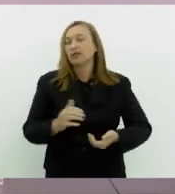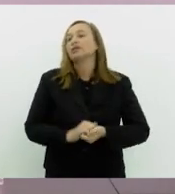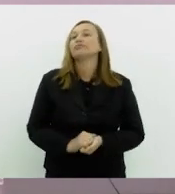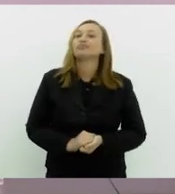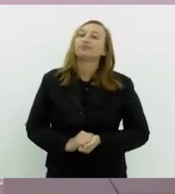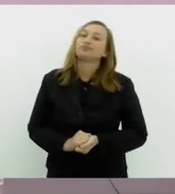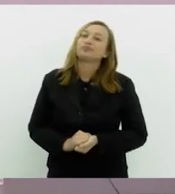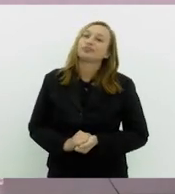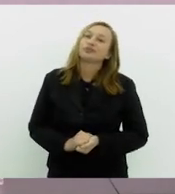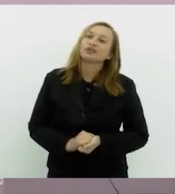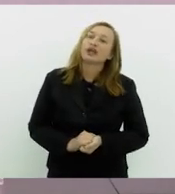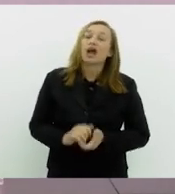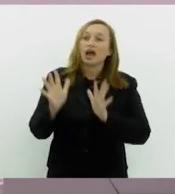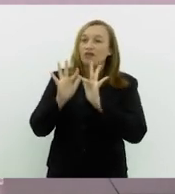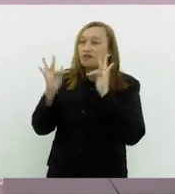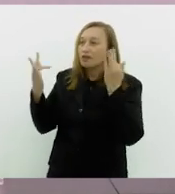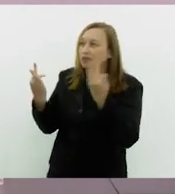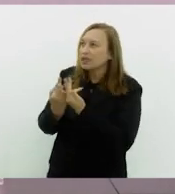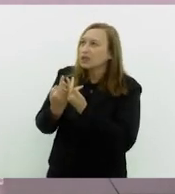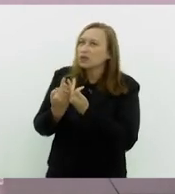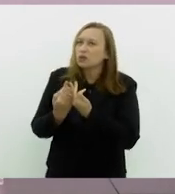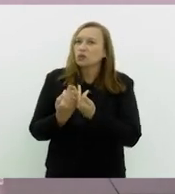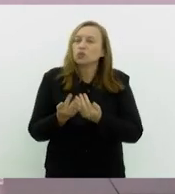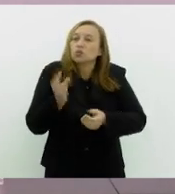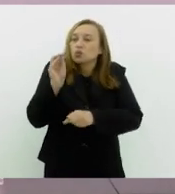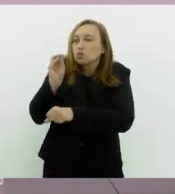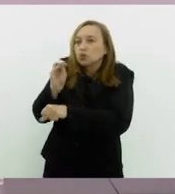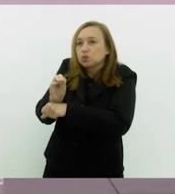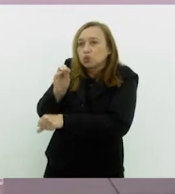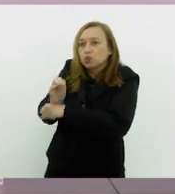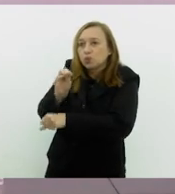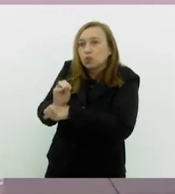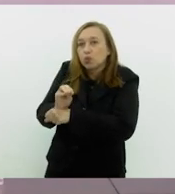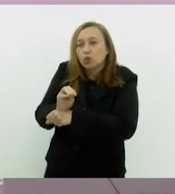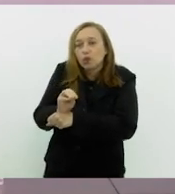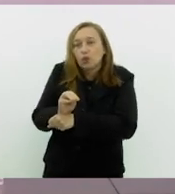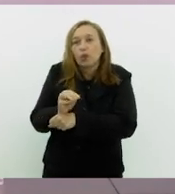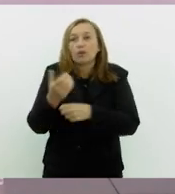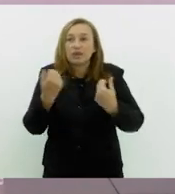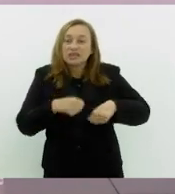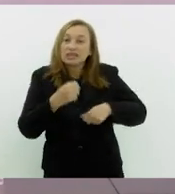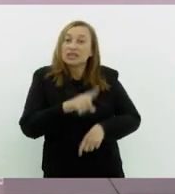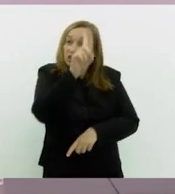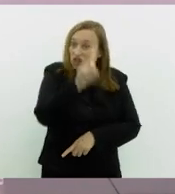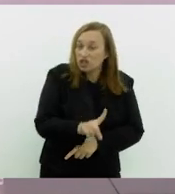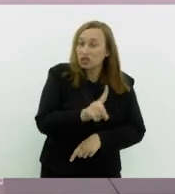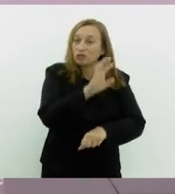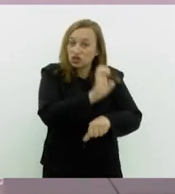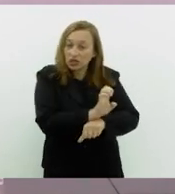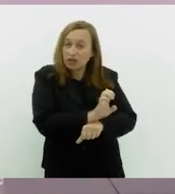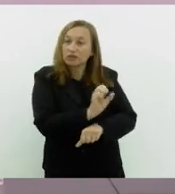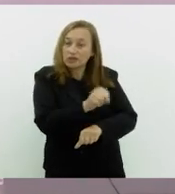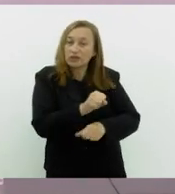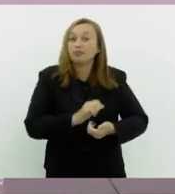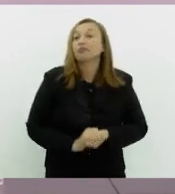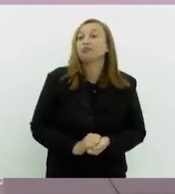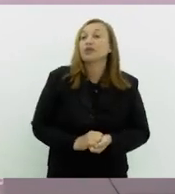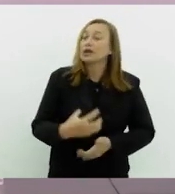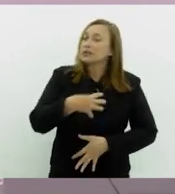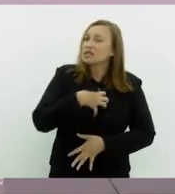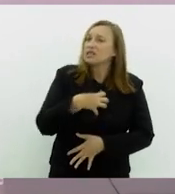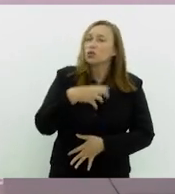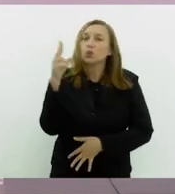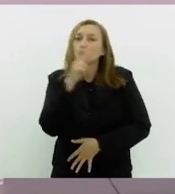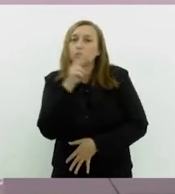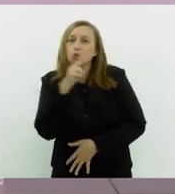individualizando para a família uma questão de cuidado quando deveria ser garantida pelo próprio Estado. Nesse sentido, é urgente